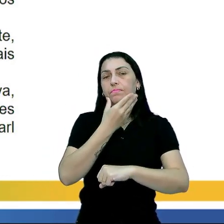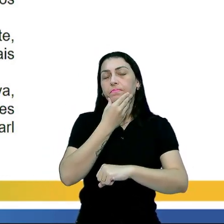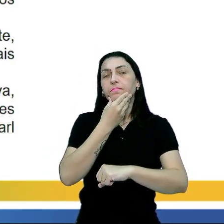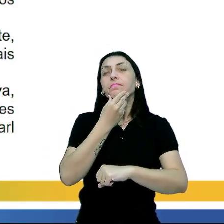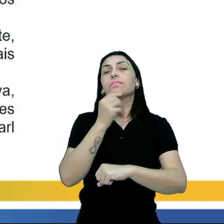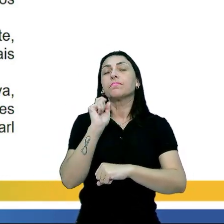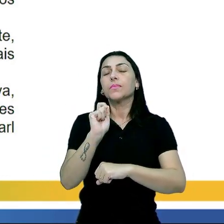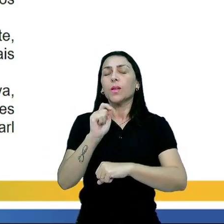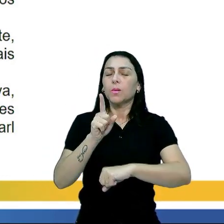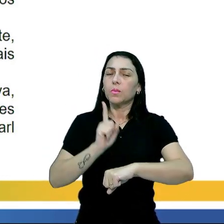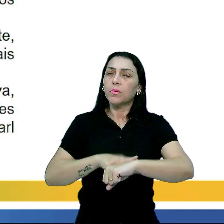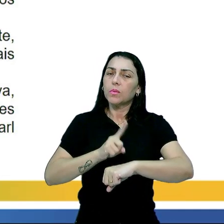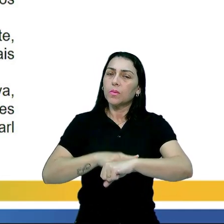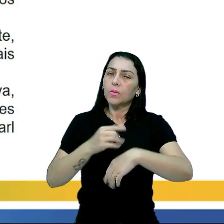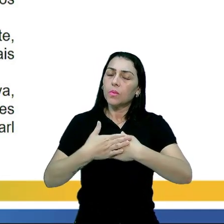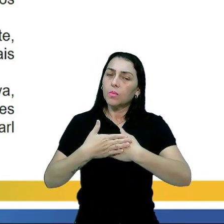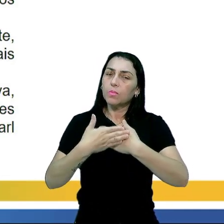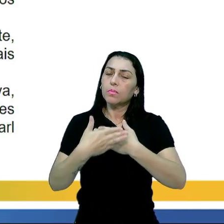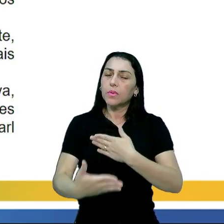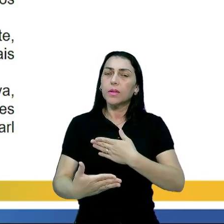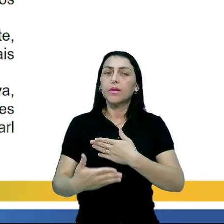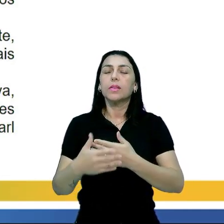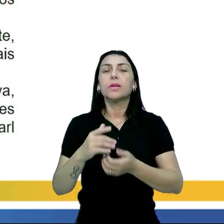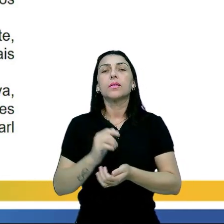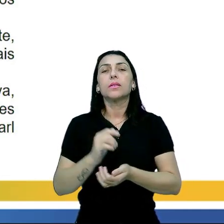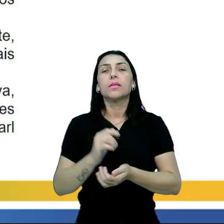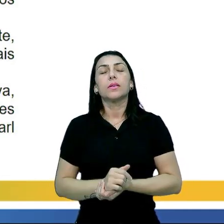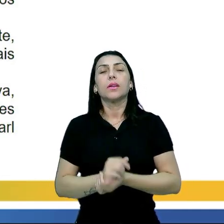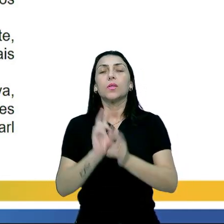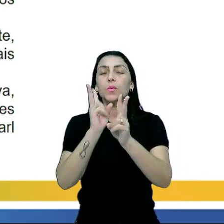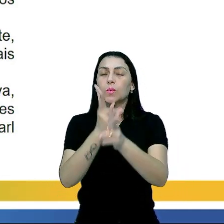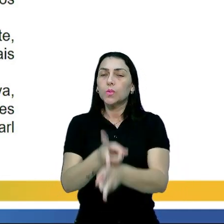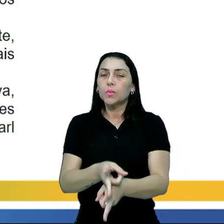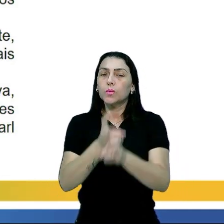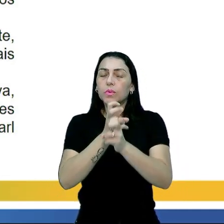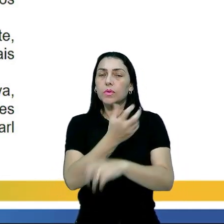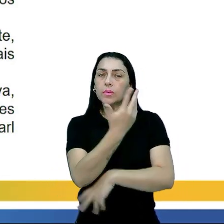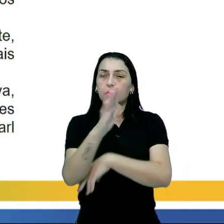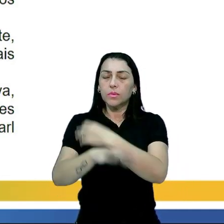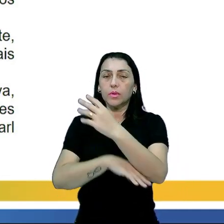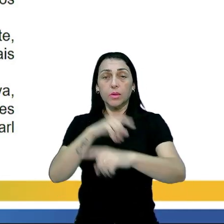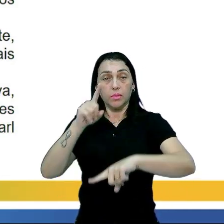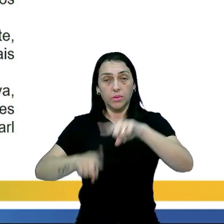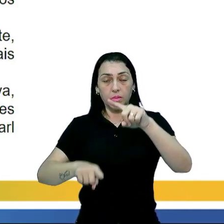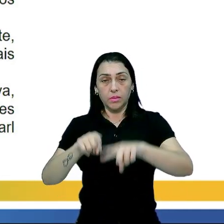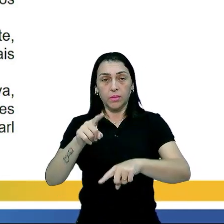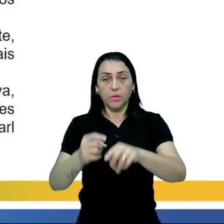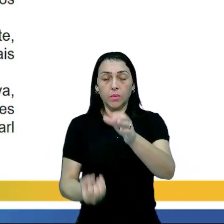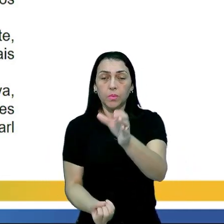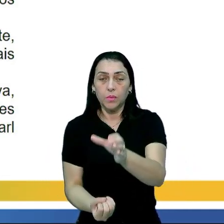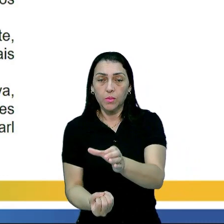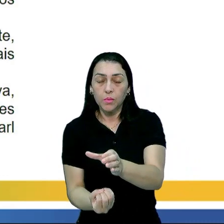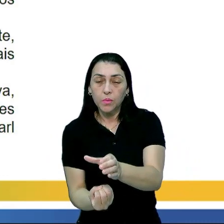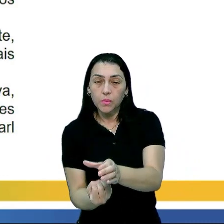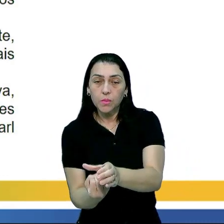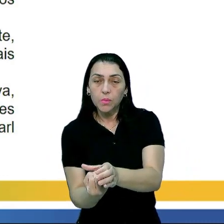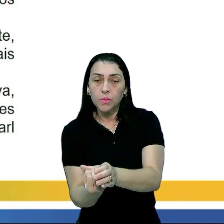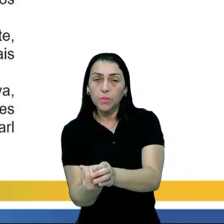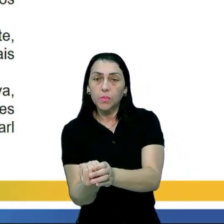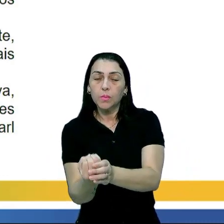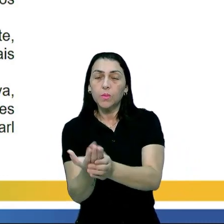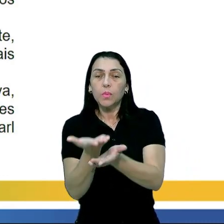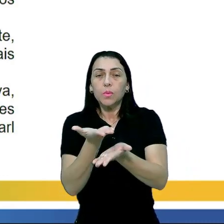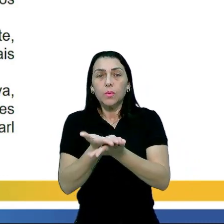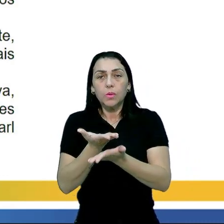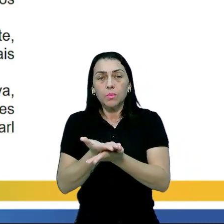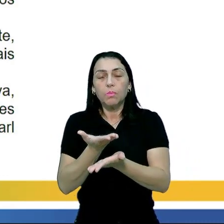natureza, a partir do momento em que o homem ele extrai da natureza as matérias-primas necessárias para que ele